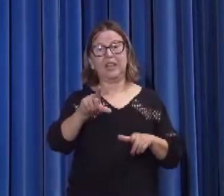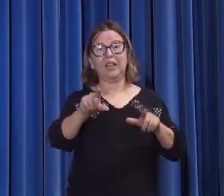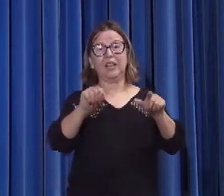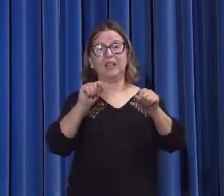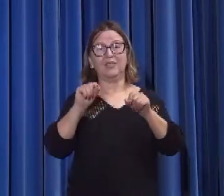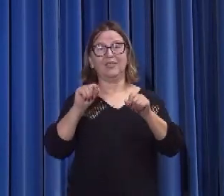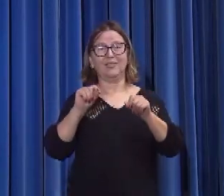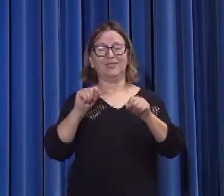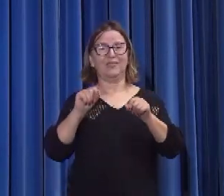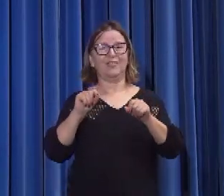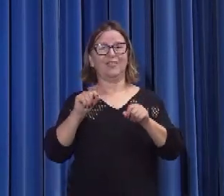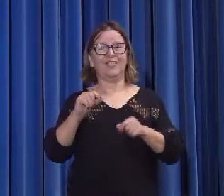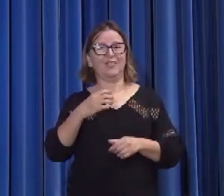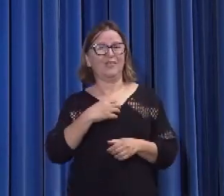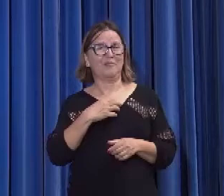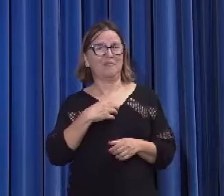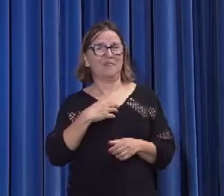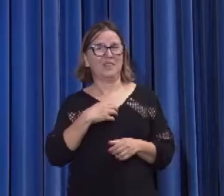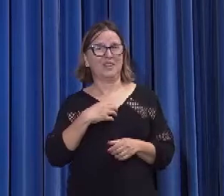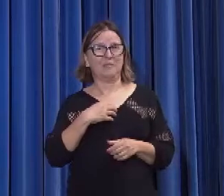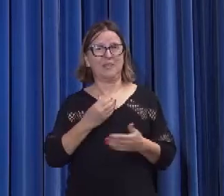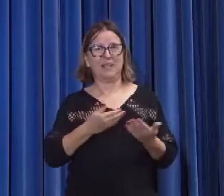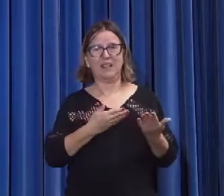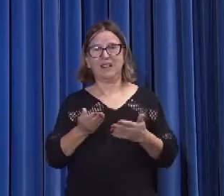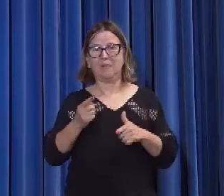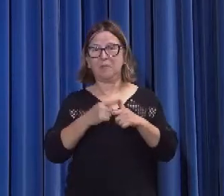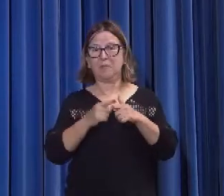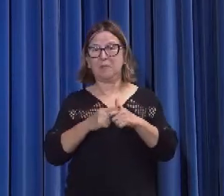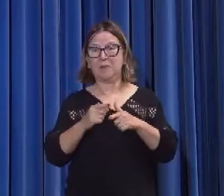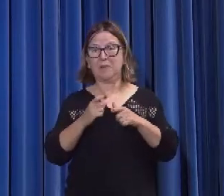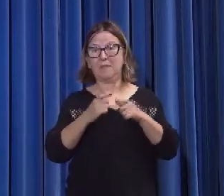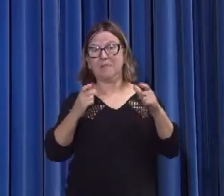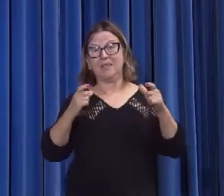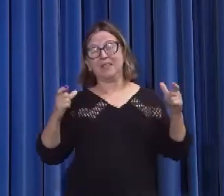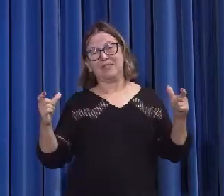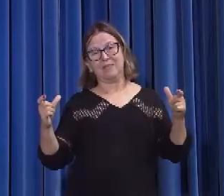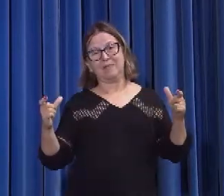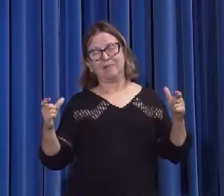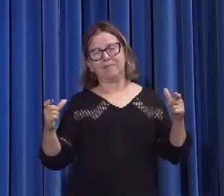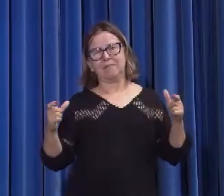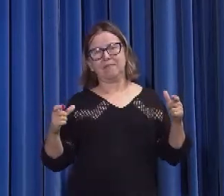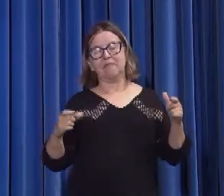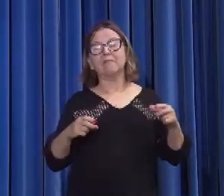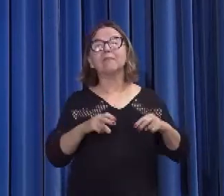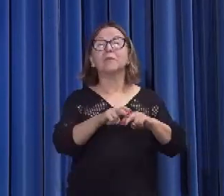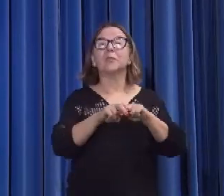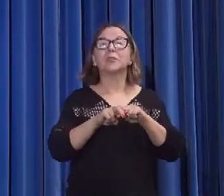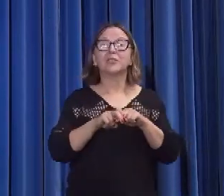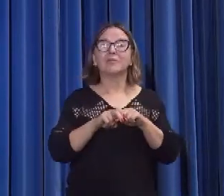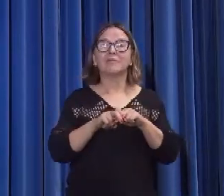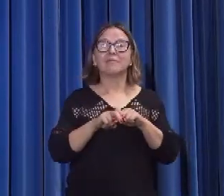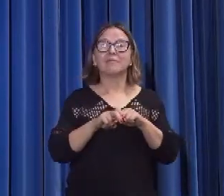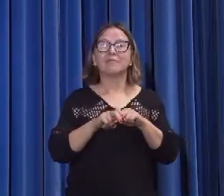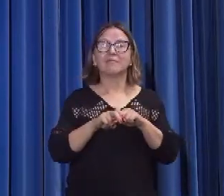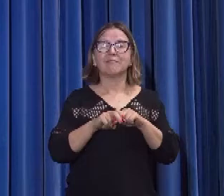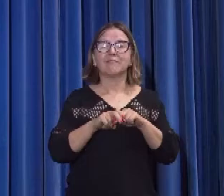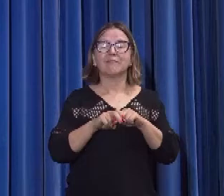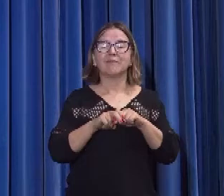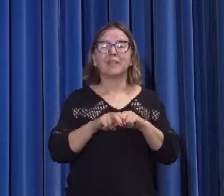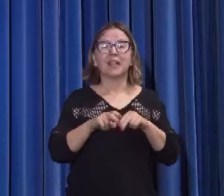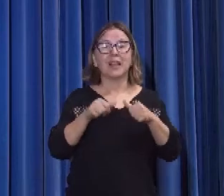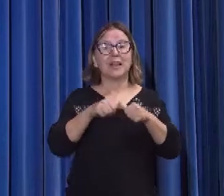maior. A razão para isso é que ele ou deposita confiança em algo